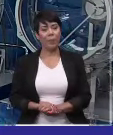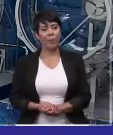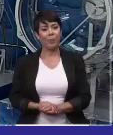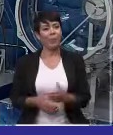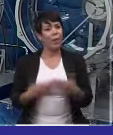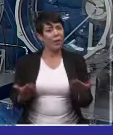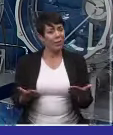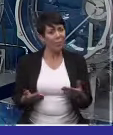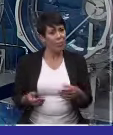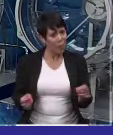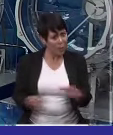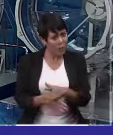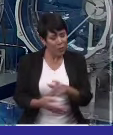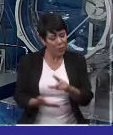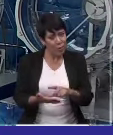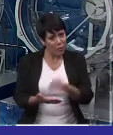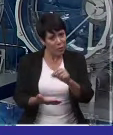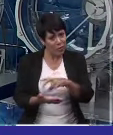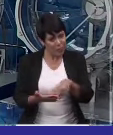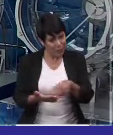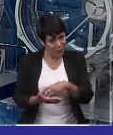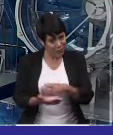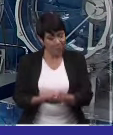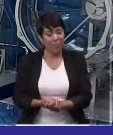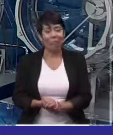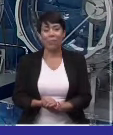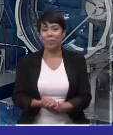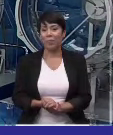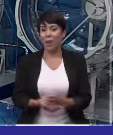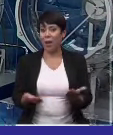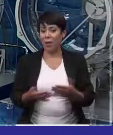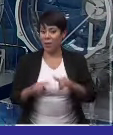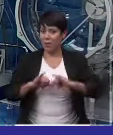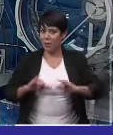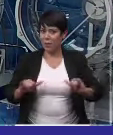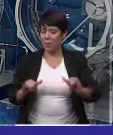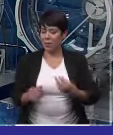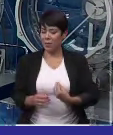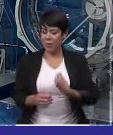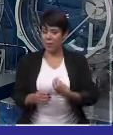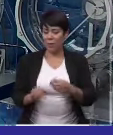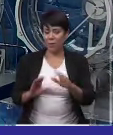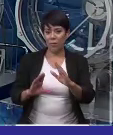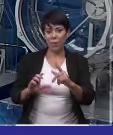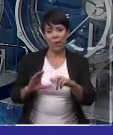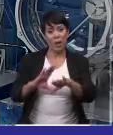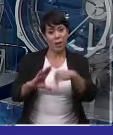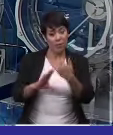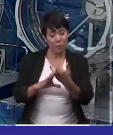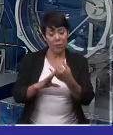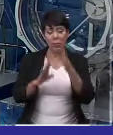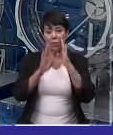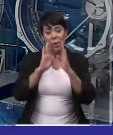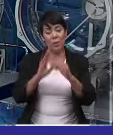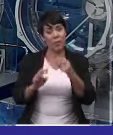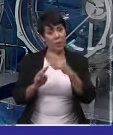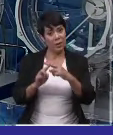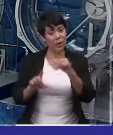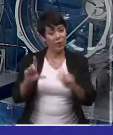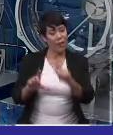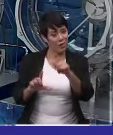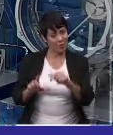E aí, estão preparados para o sorteio da Quina? Lembrando que estamos no ar, ao vivo, no YouTube, no Facebook da Caixa e da Rede